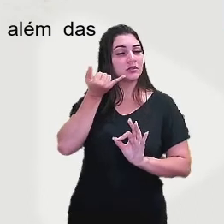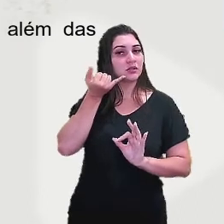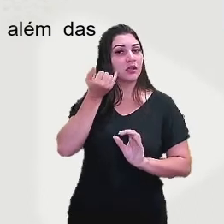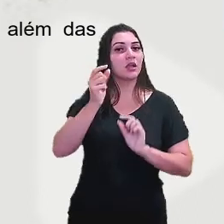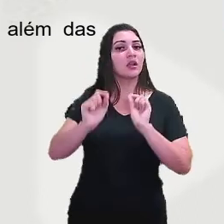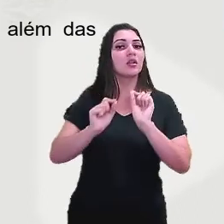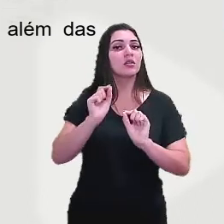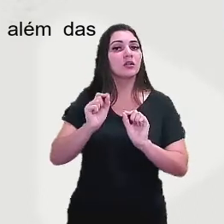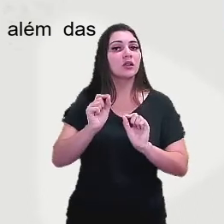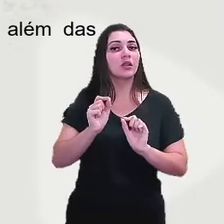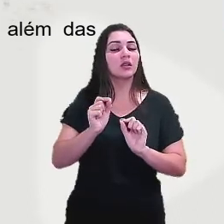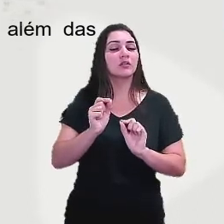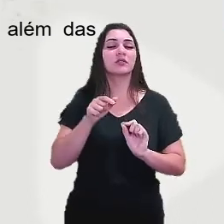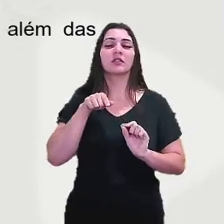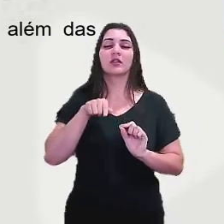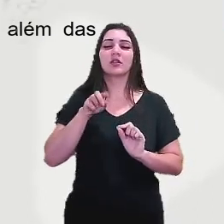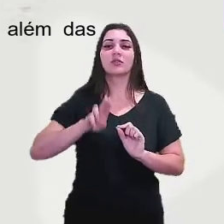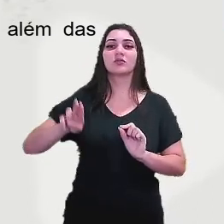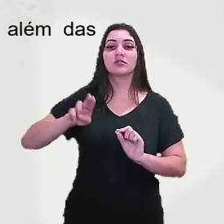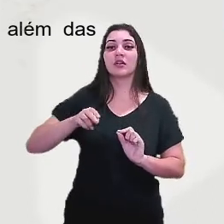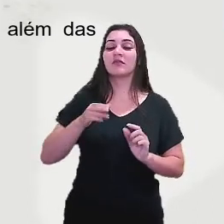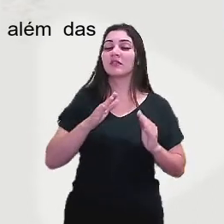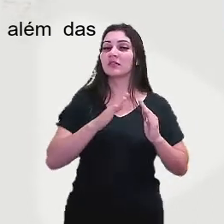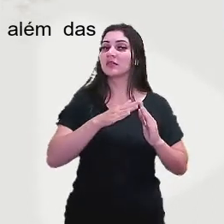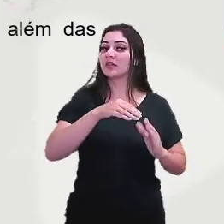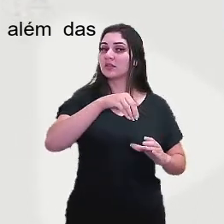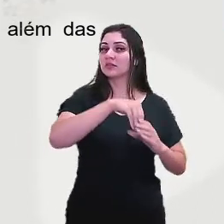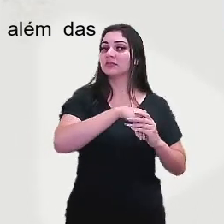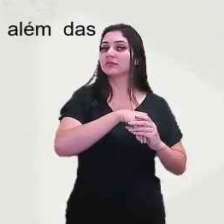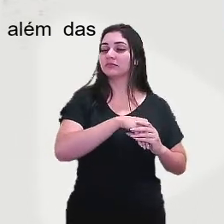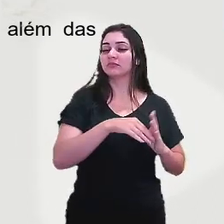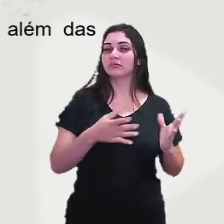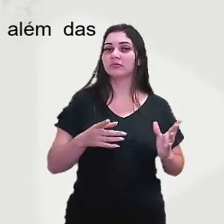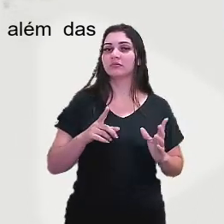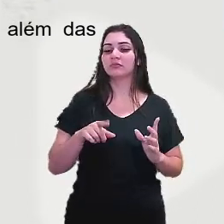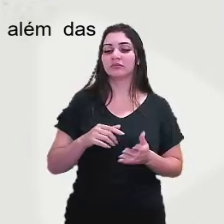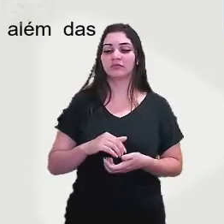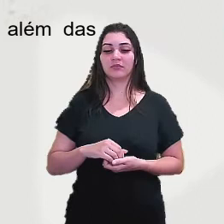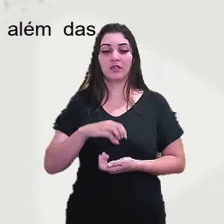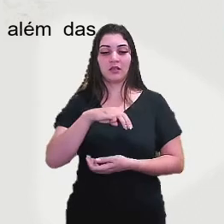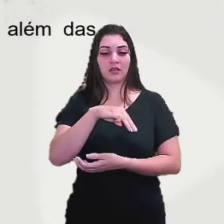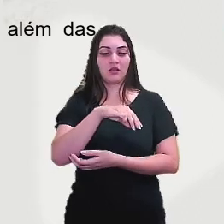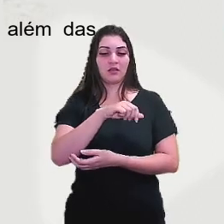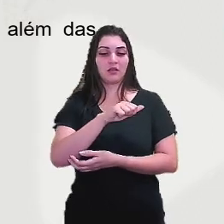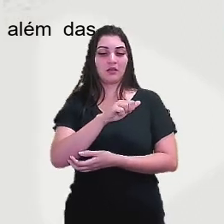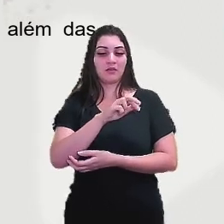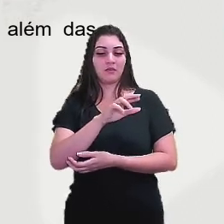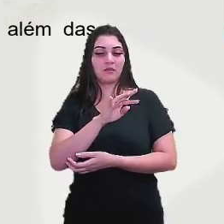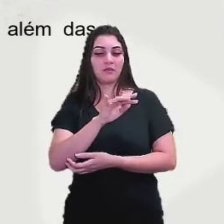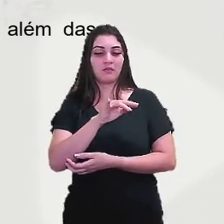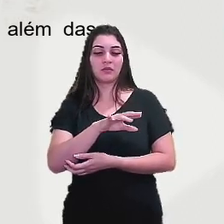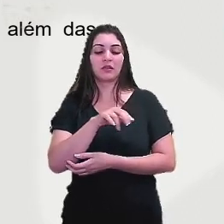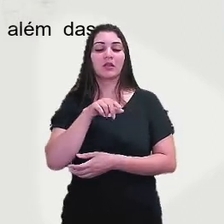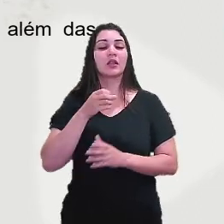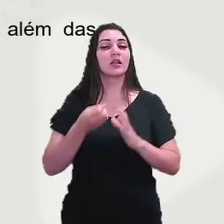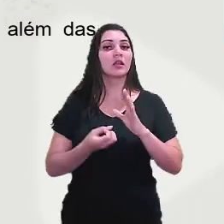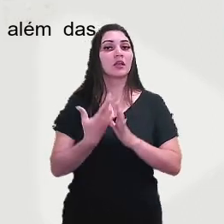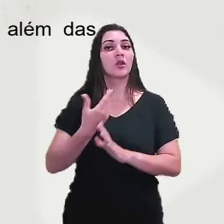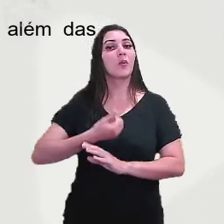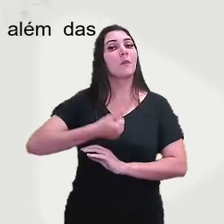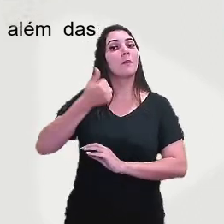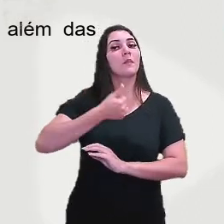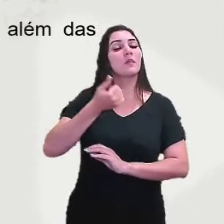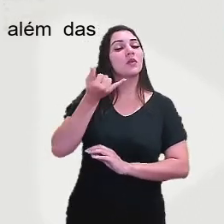telefone convencional, que a gente tinha em casa. Martin Cooper criou para a marca Motorola o primeiro aparelho de